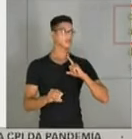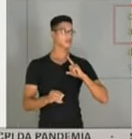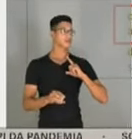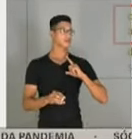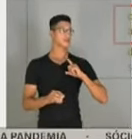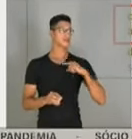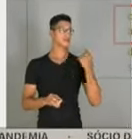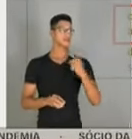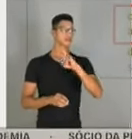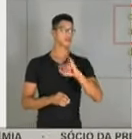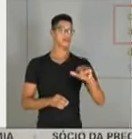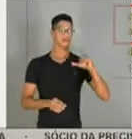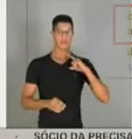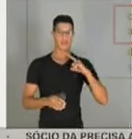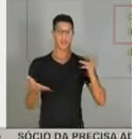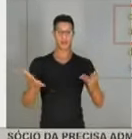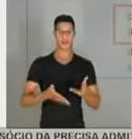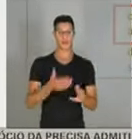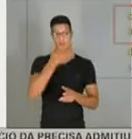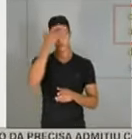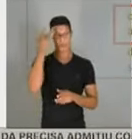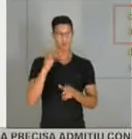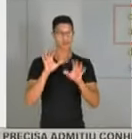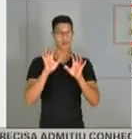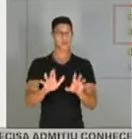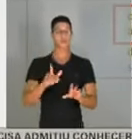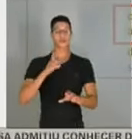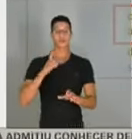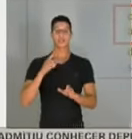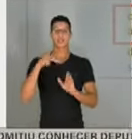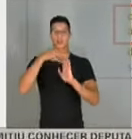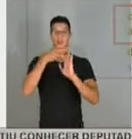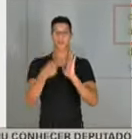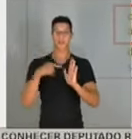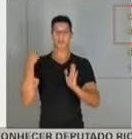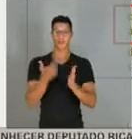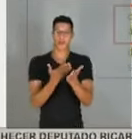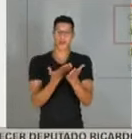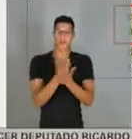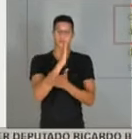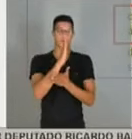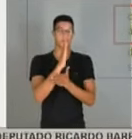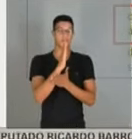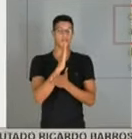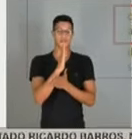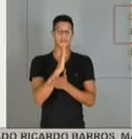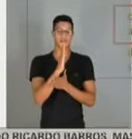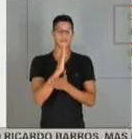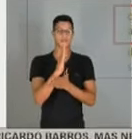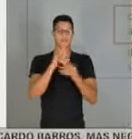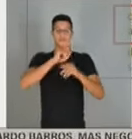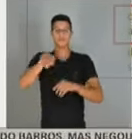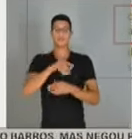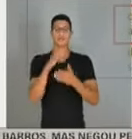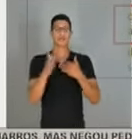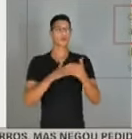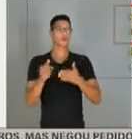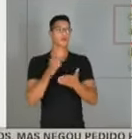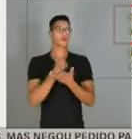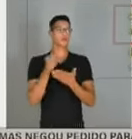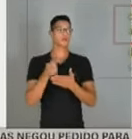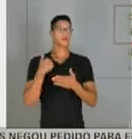processo o preço negociado das doses. Isso está na medida provisória que nós aprovamos. Isso anula qualquer contrato administrativo.